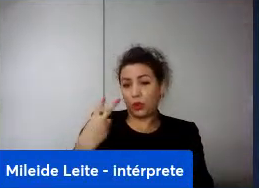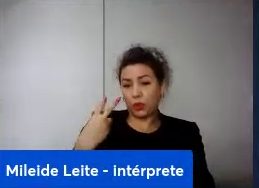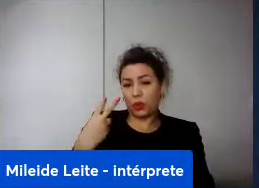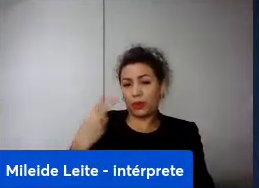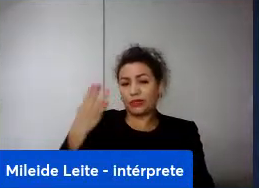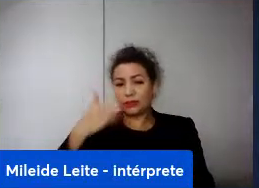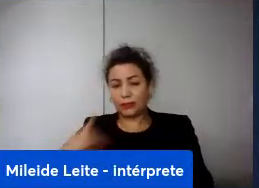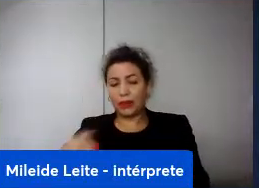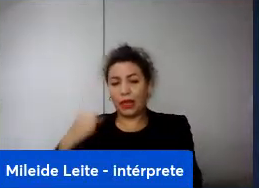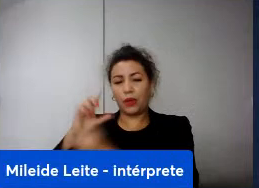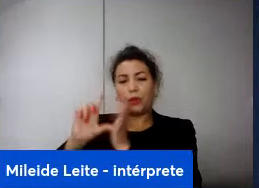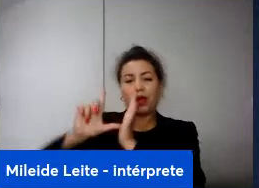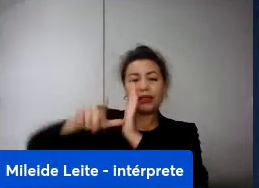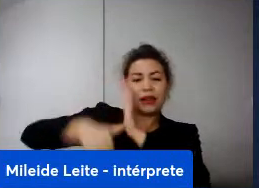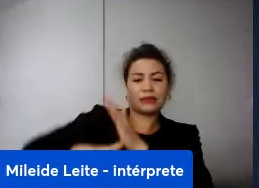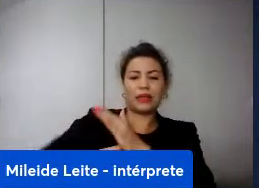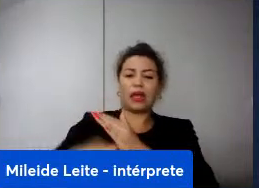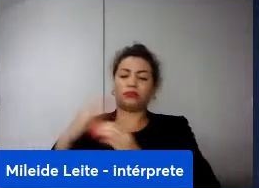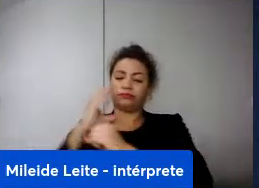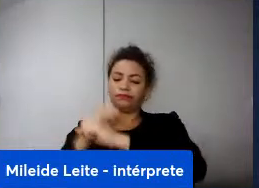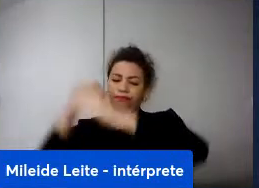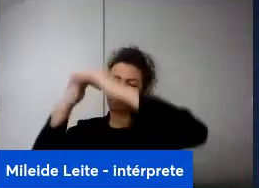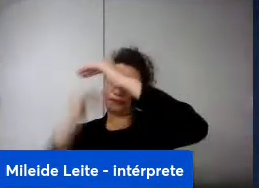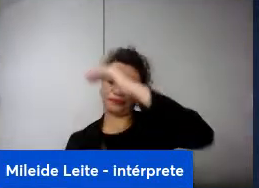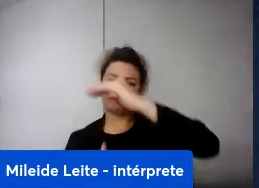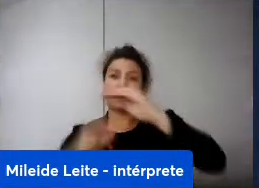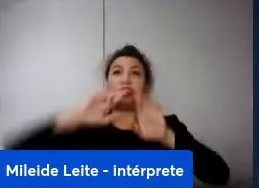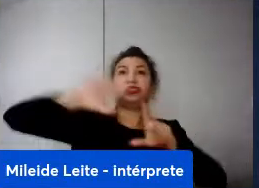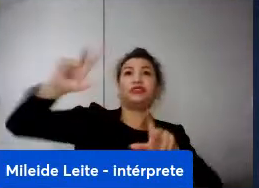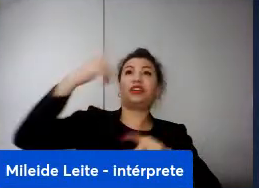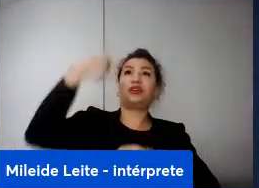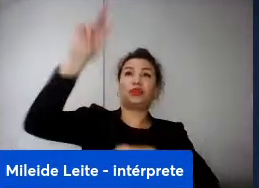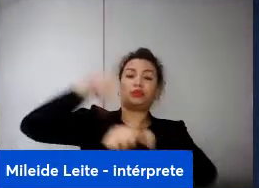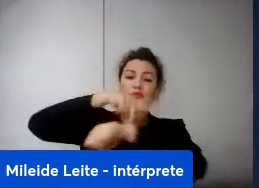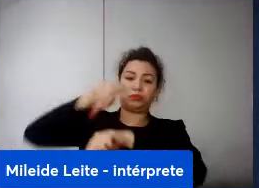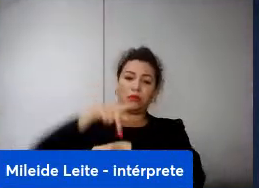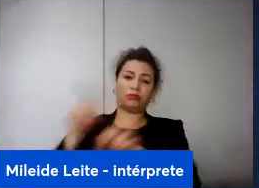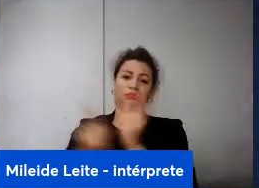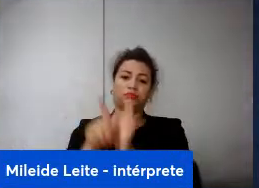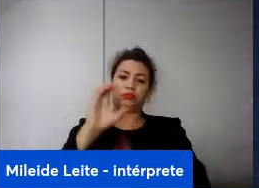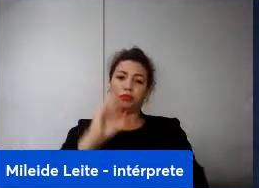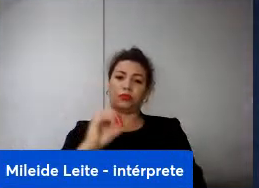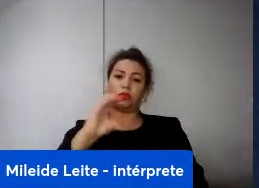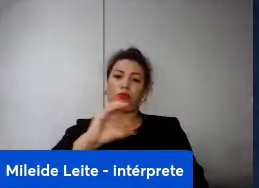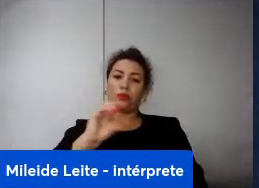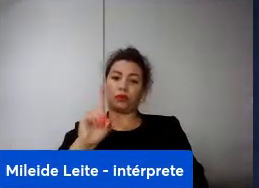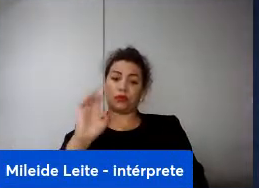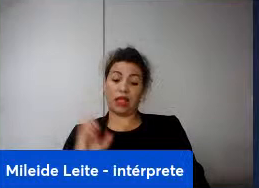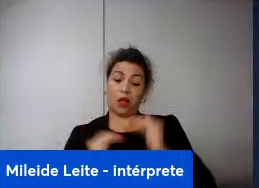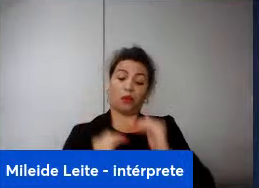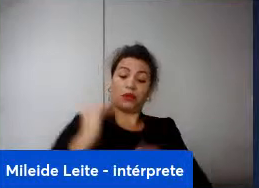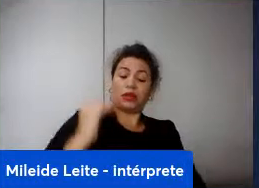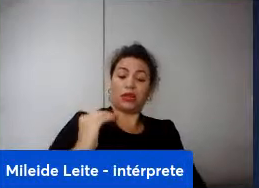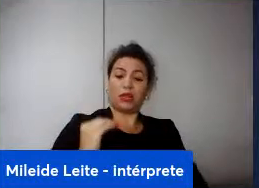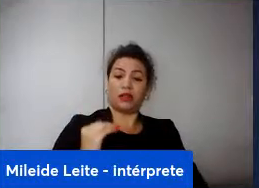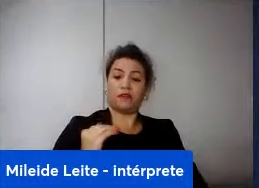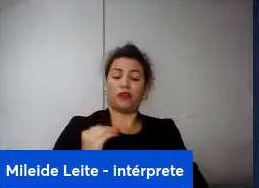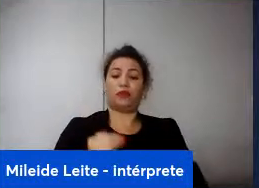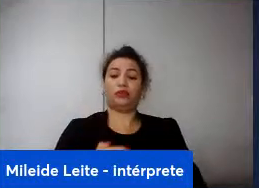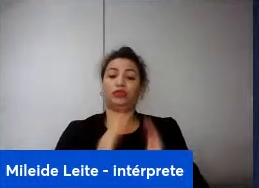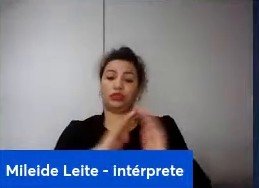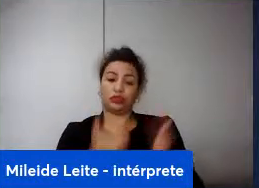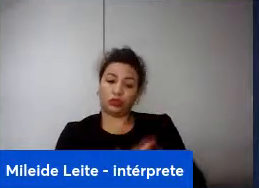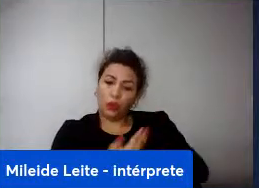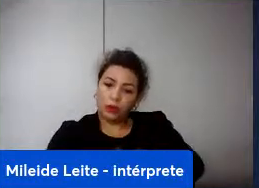2 anos e meio abaixo da média dos países da OCDE em relação ao nível de escolarização,